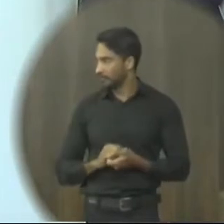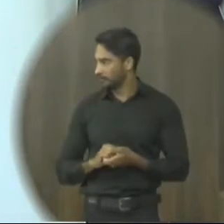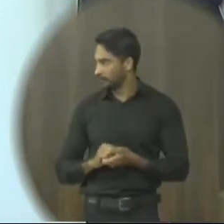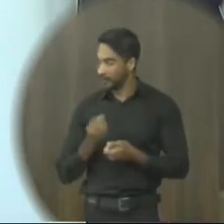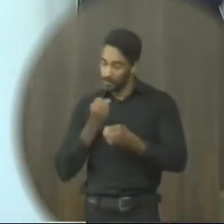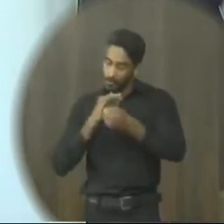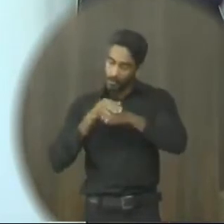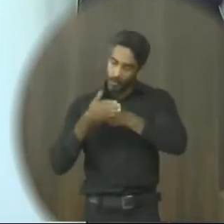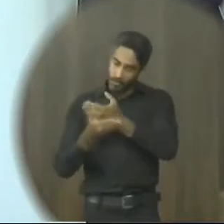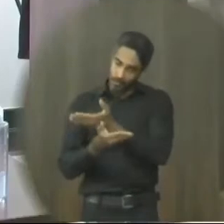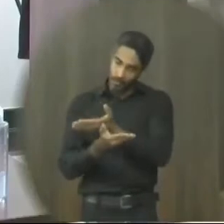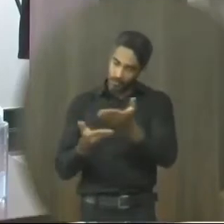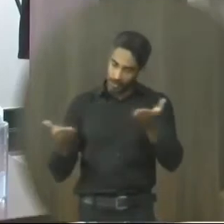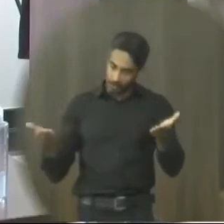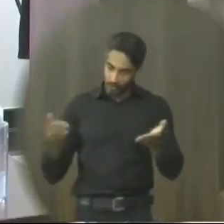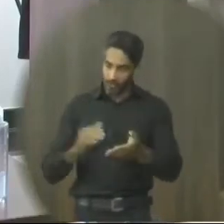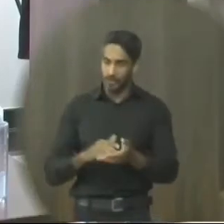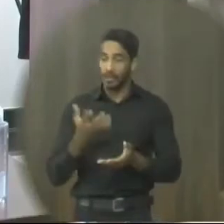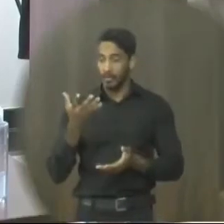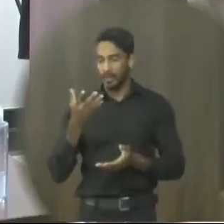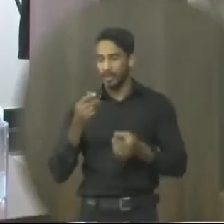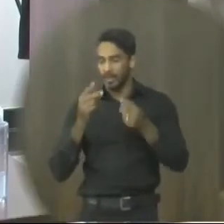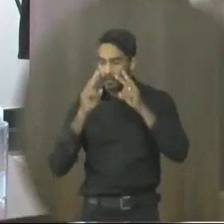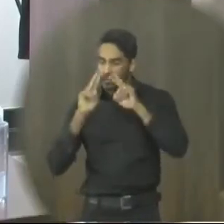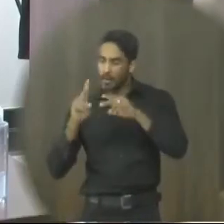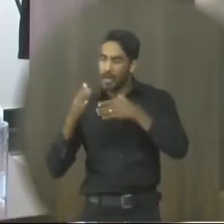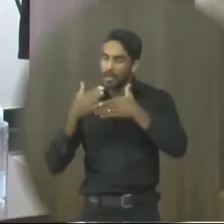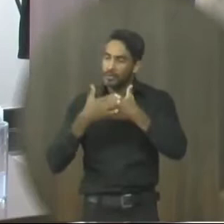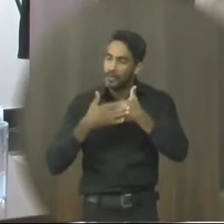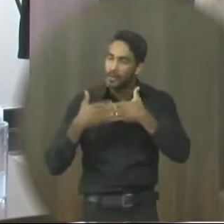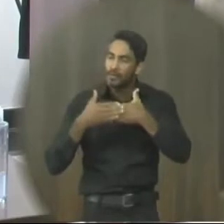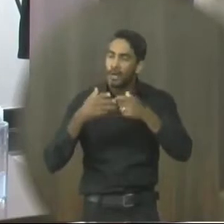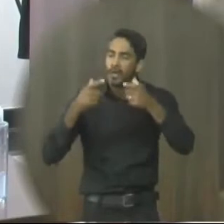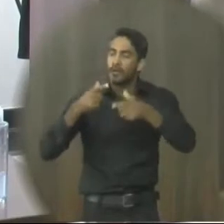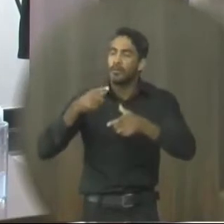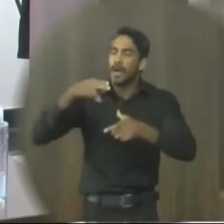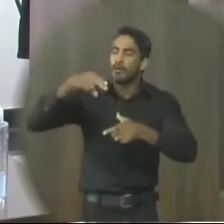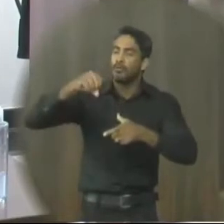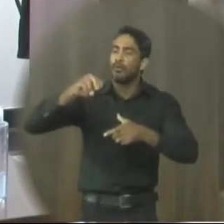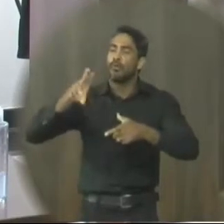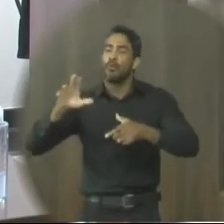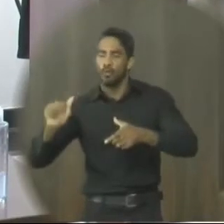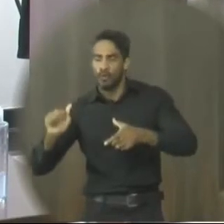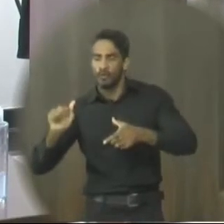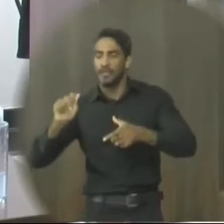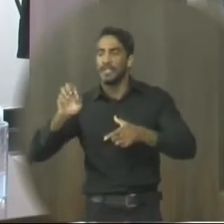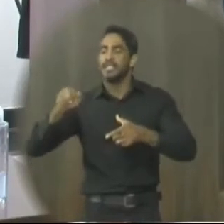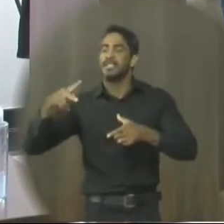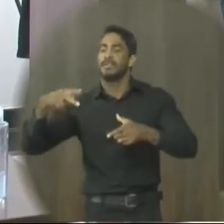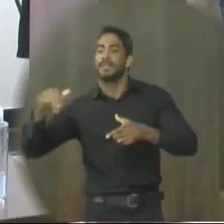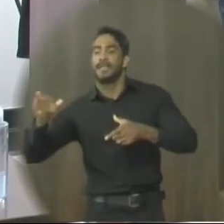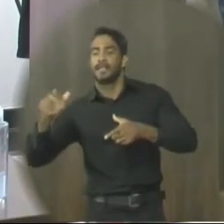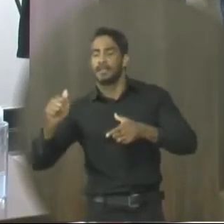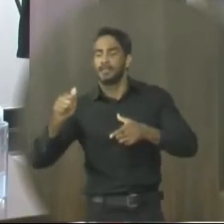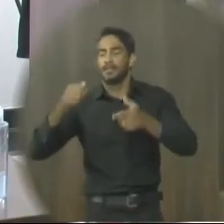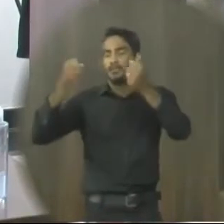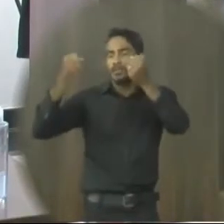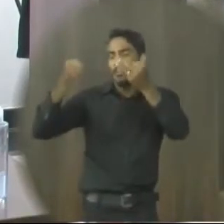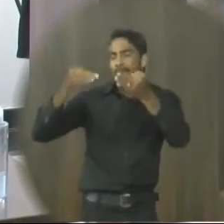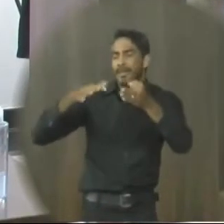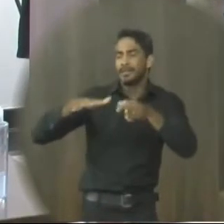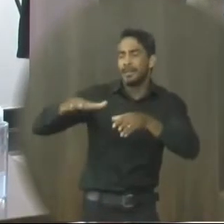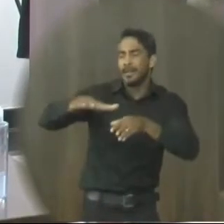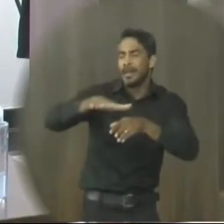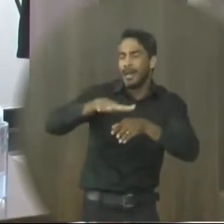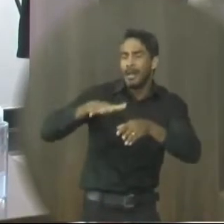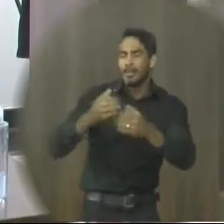Boa noite a todos. É, eu queria que você olhasse com carinho, era o bairro Nova Esperança, que eu até comuniquei com você, sobre aquela parte do gramado lá